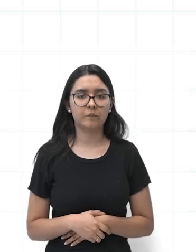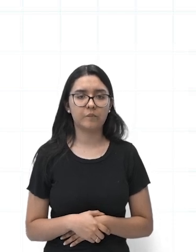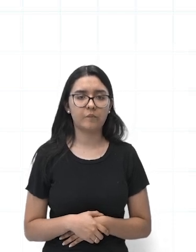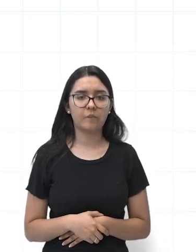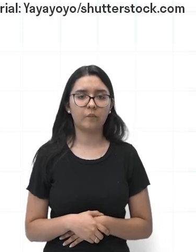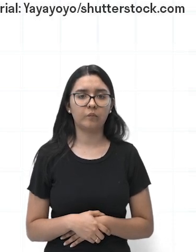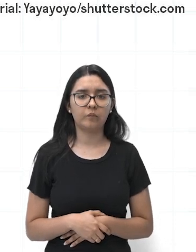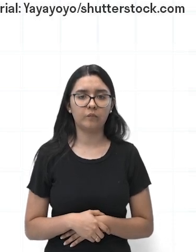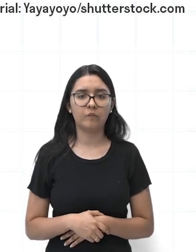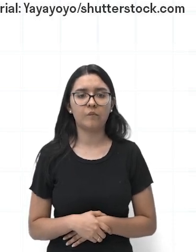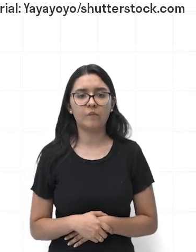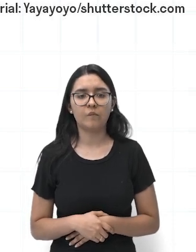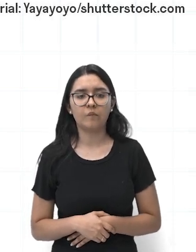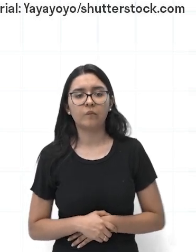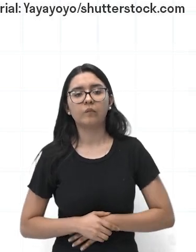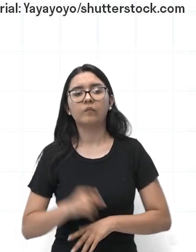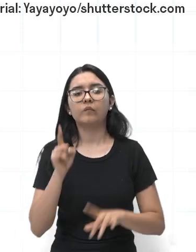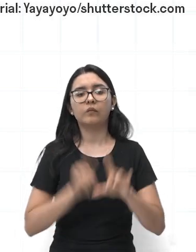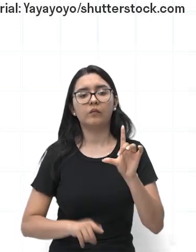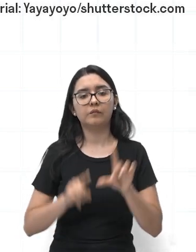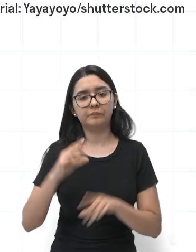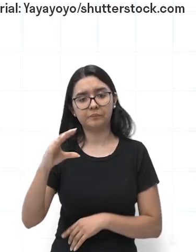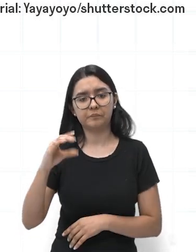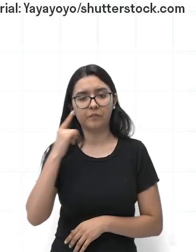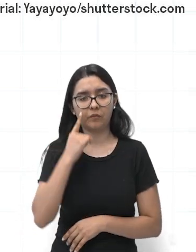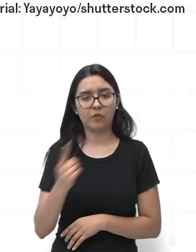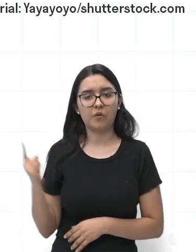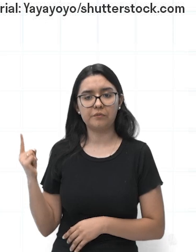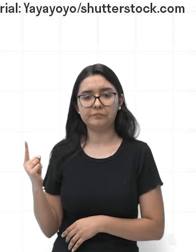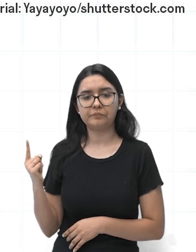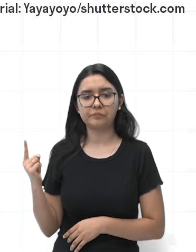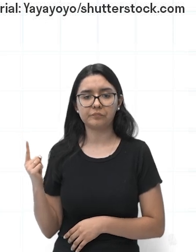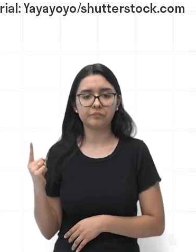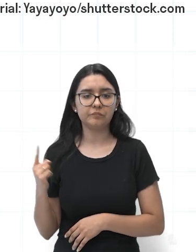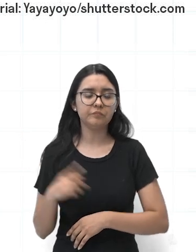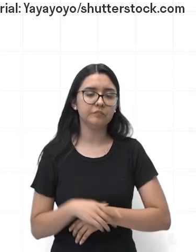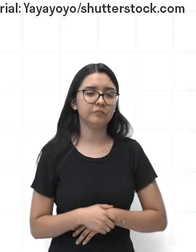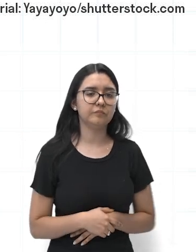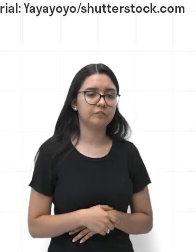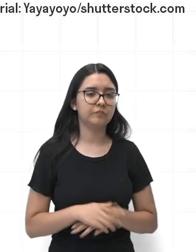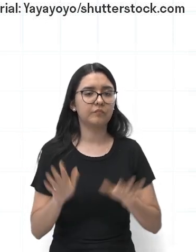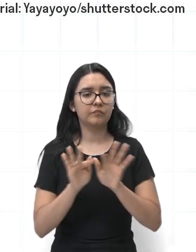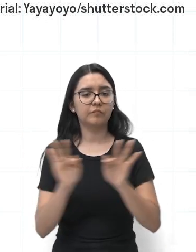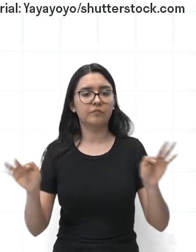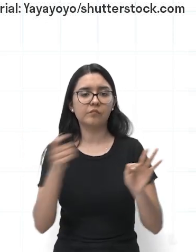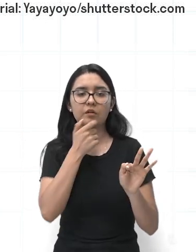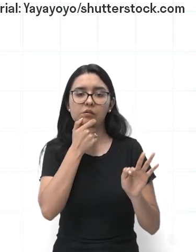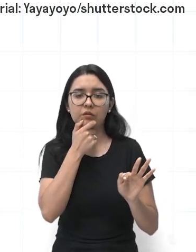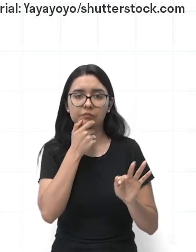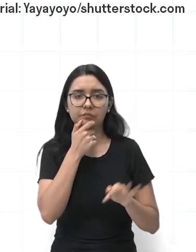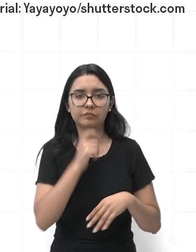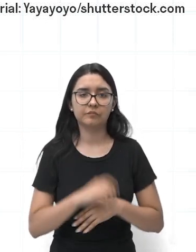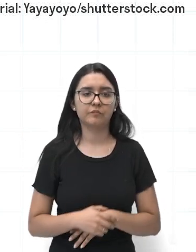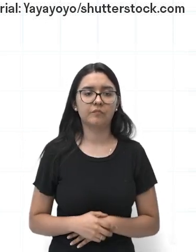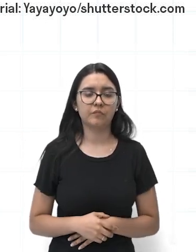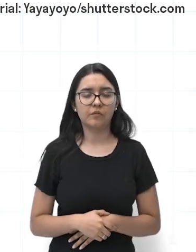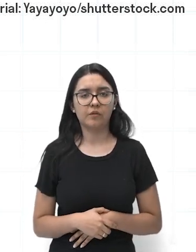É a letter C. He usually has toast and